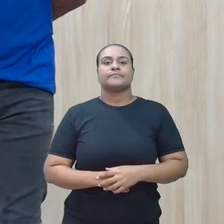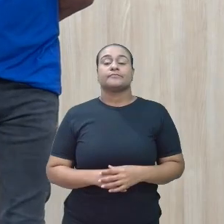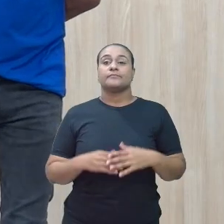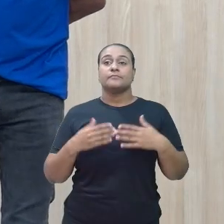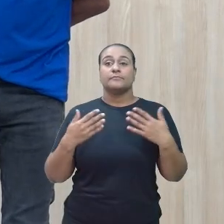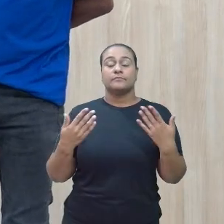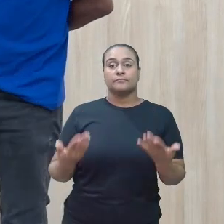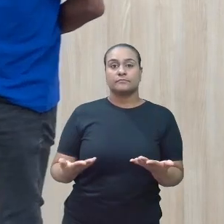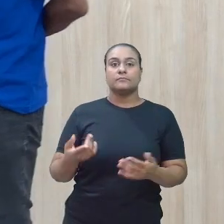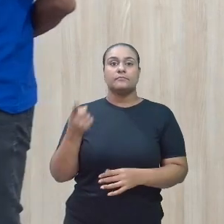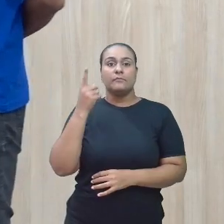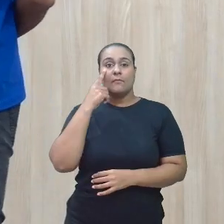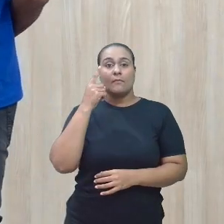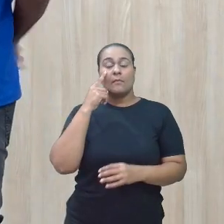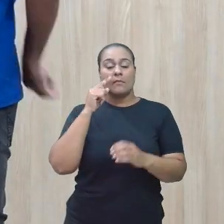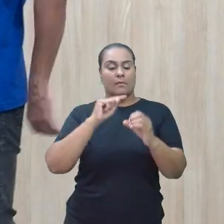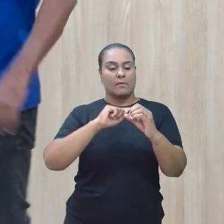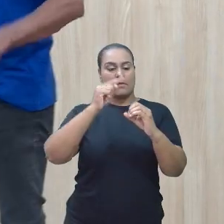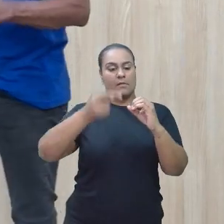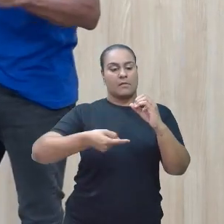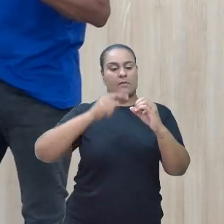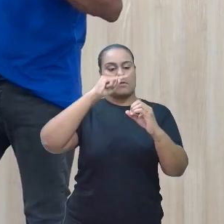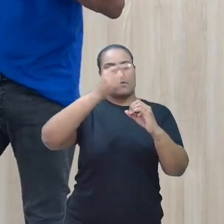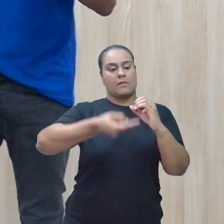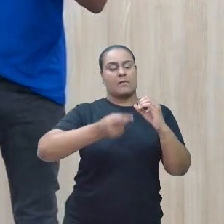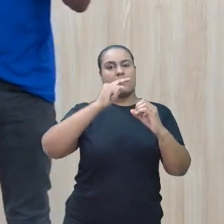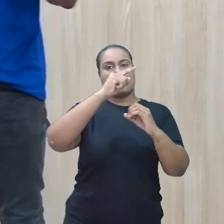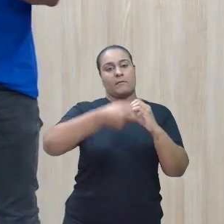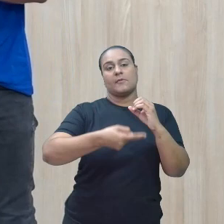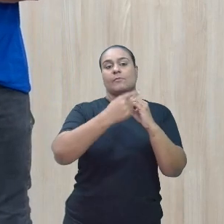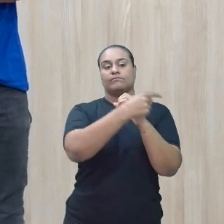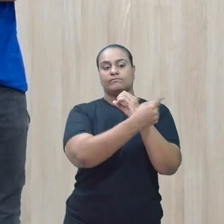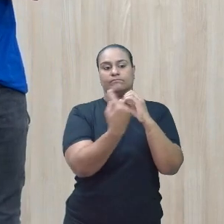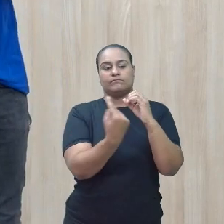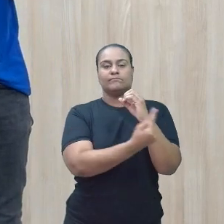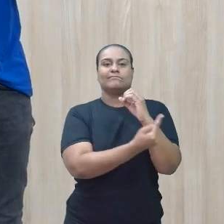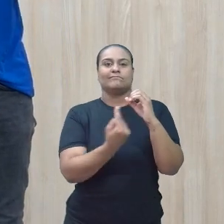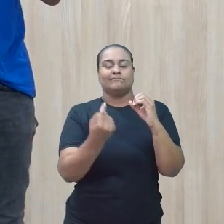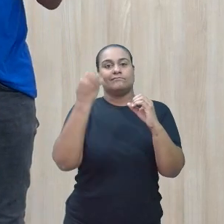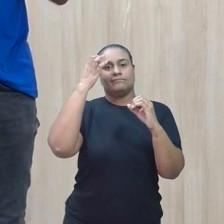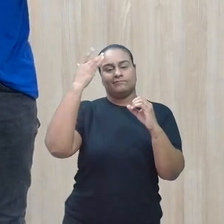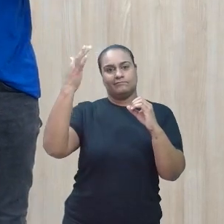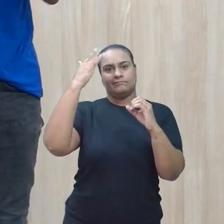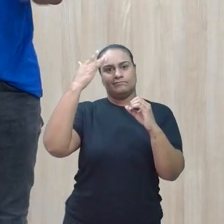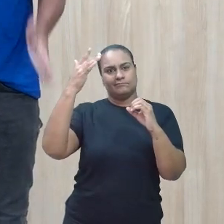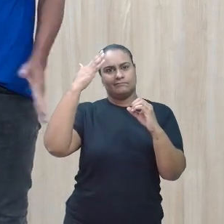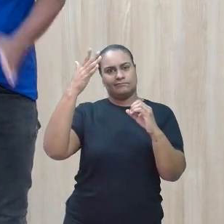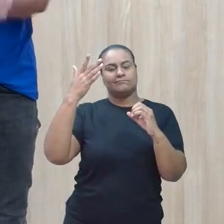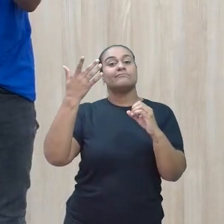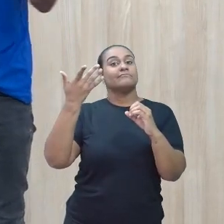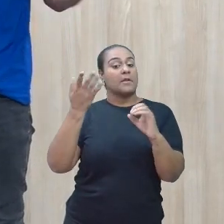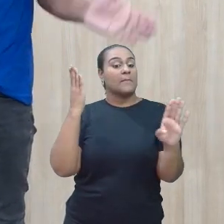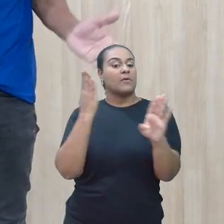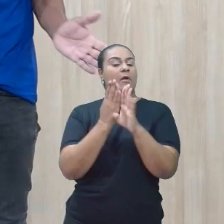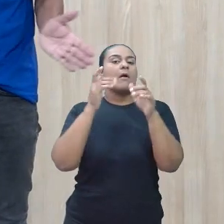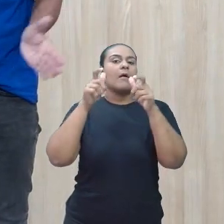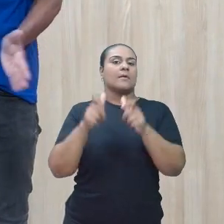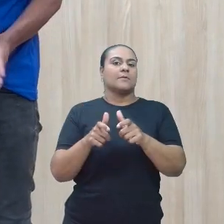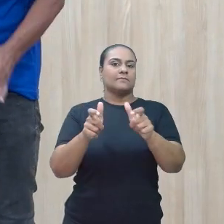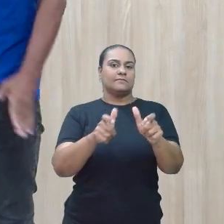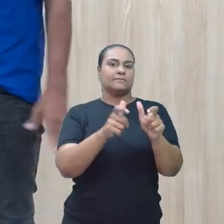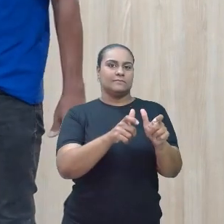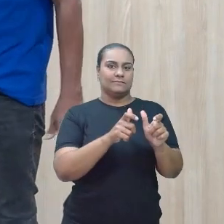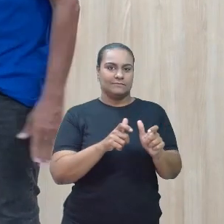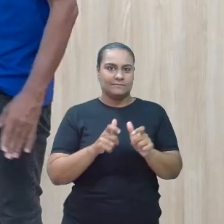então, a gente viu que meridiano e paralelos são linhas imaginárias, tá? Que vão dividir o globo para localização. Vocês acabaram de ver isso